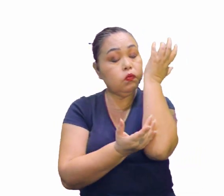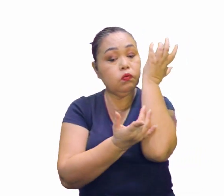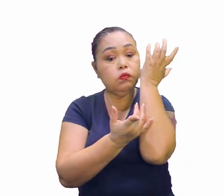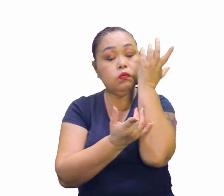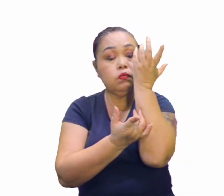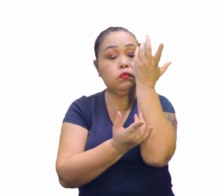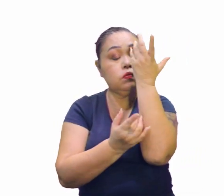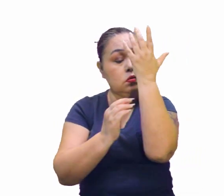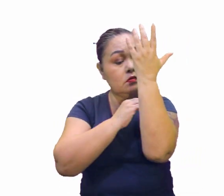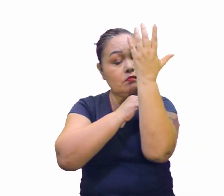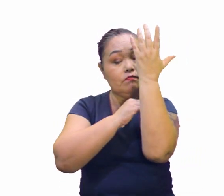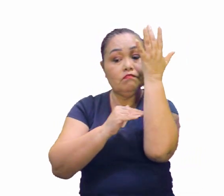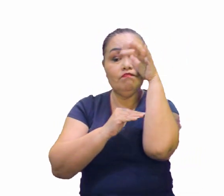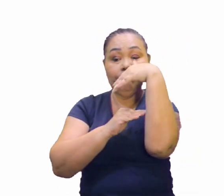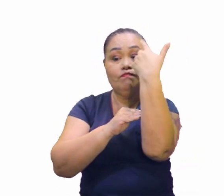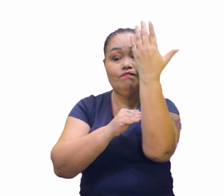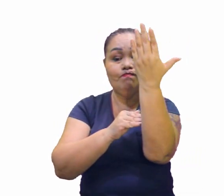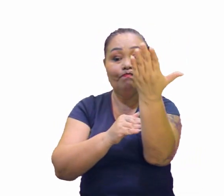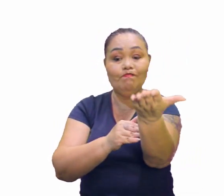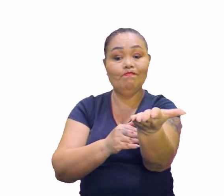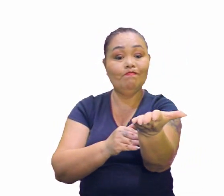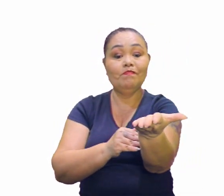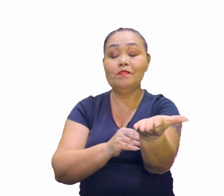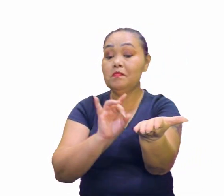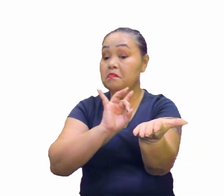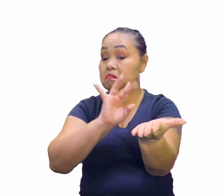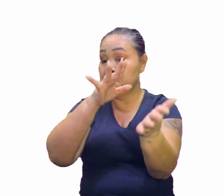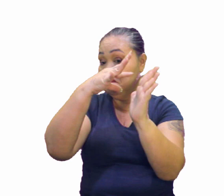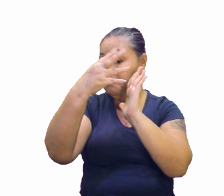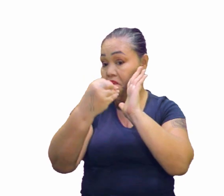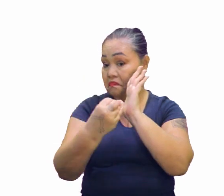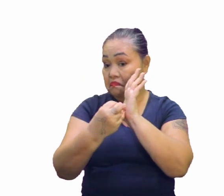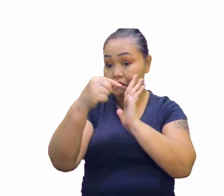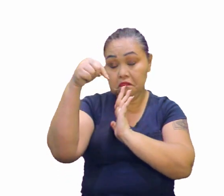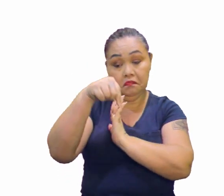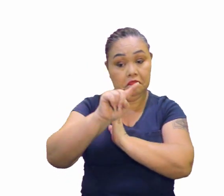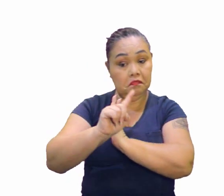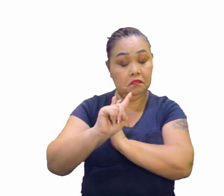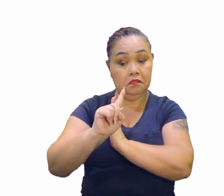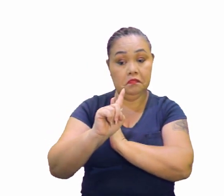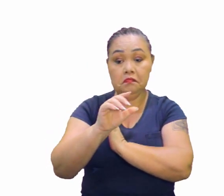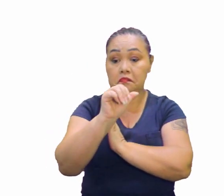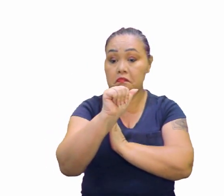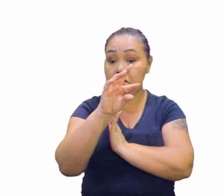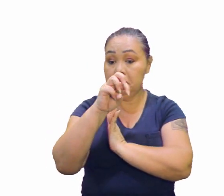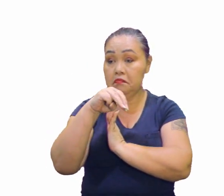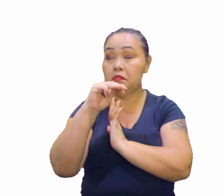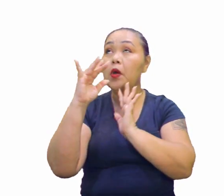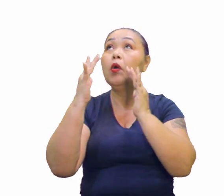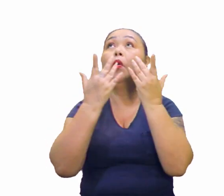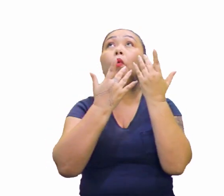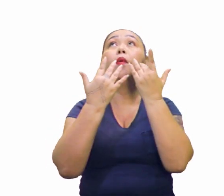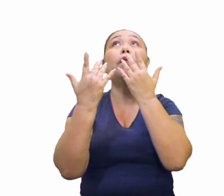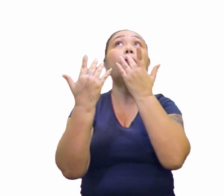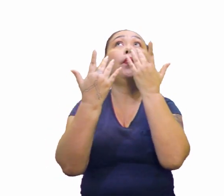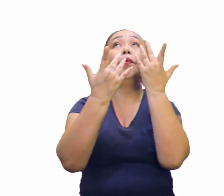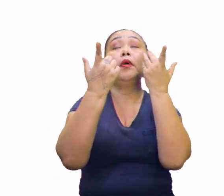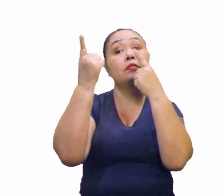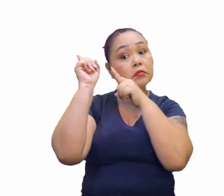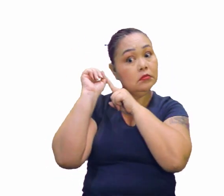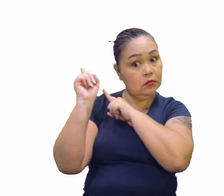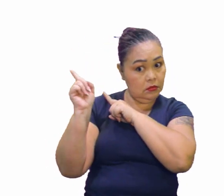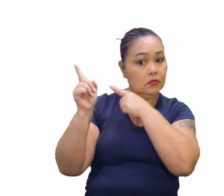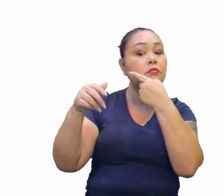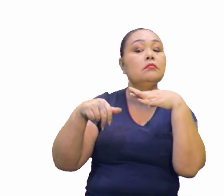o desmatamento, ok? Não é só na Amazônia que está cheio, a atmosfera está cheia de fumaça.